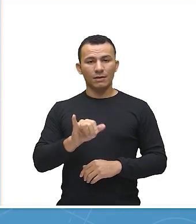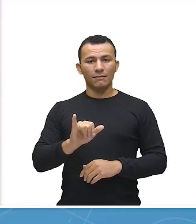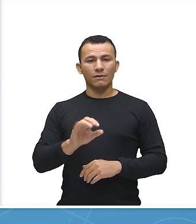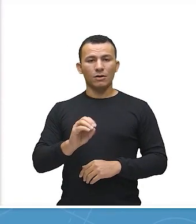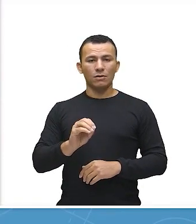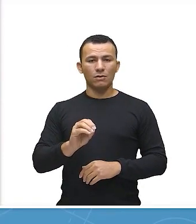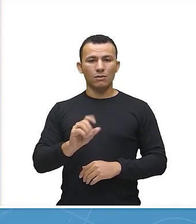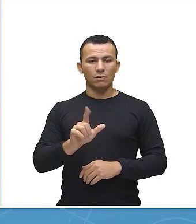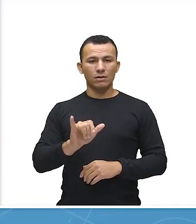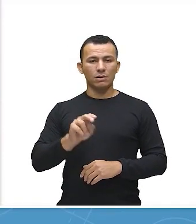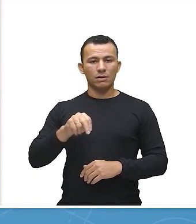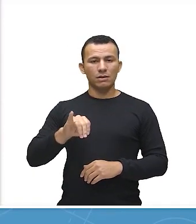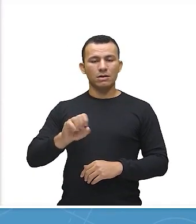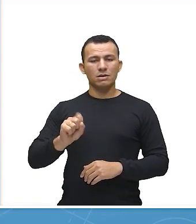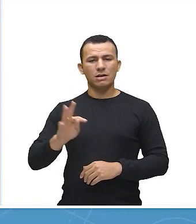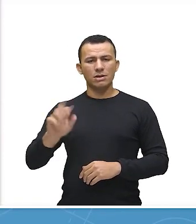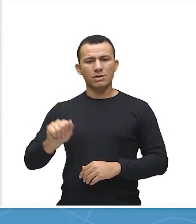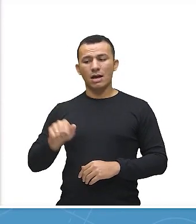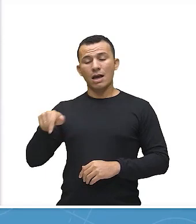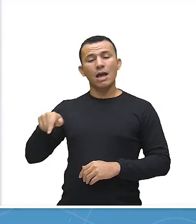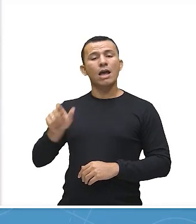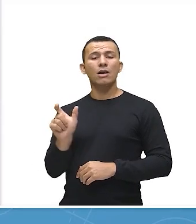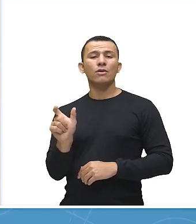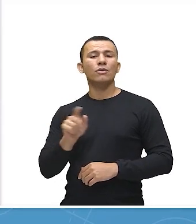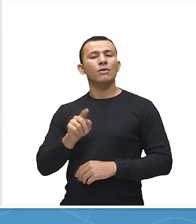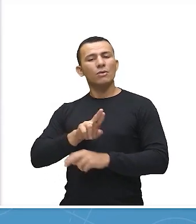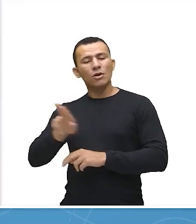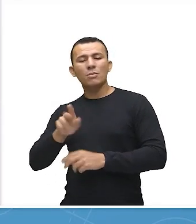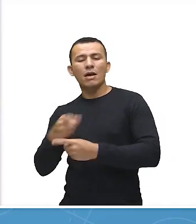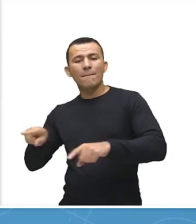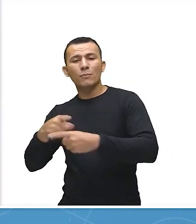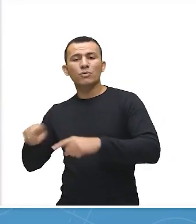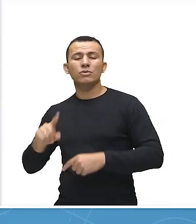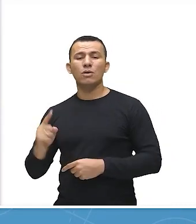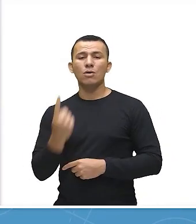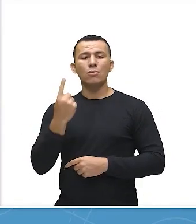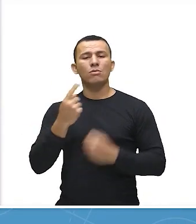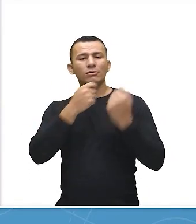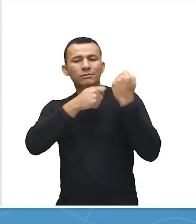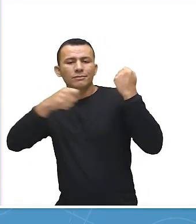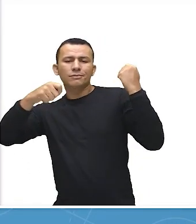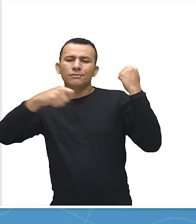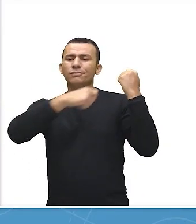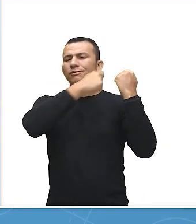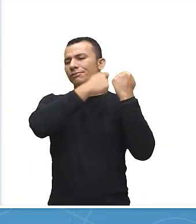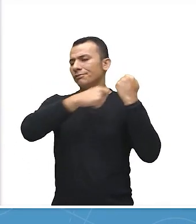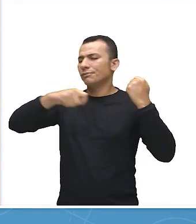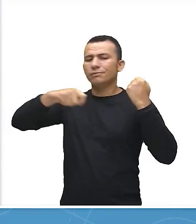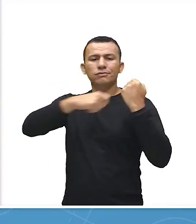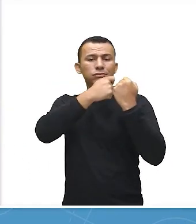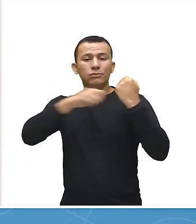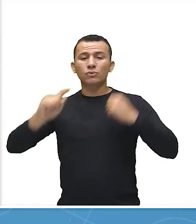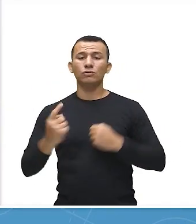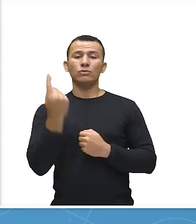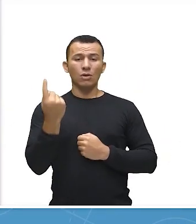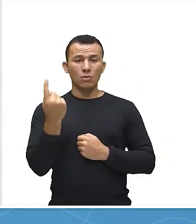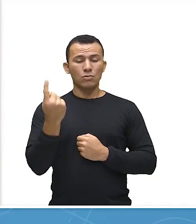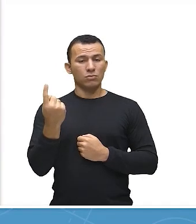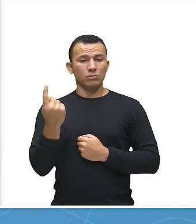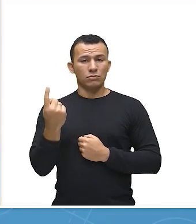uma música erudita pode ser secular ou pode ser sacra. Ela pode ser uma música erudita, uma música instrumental, voltada para a